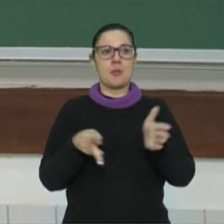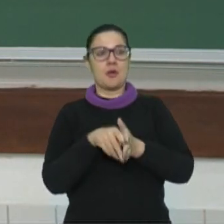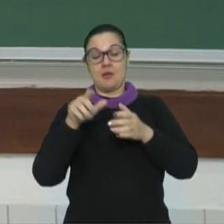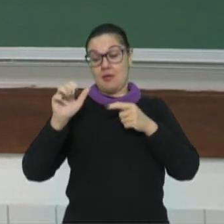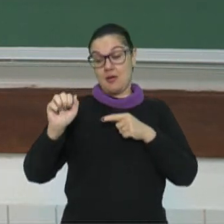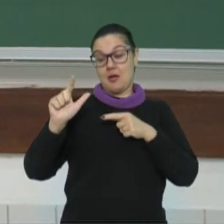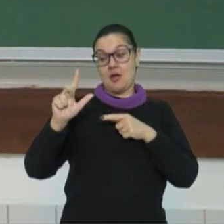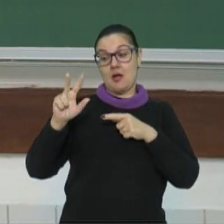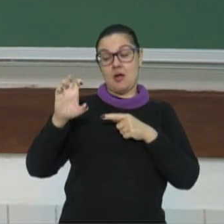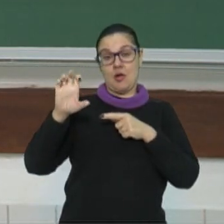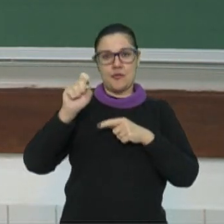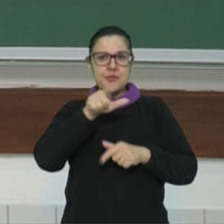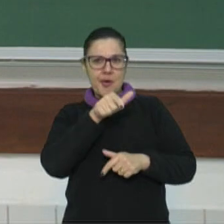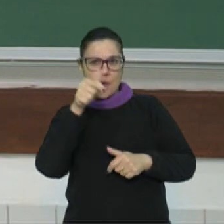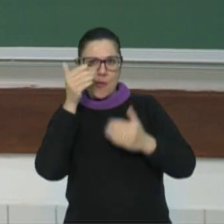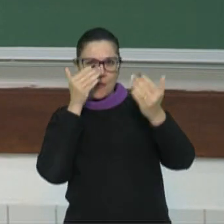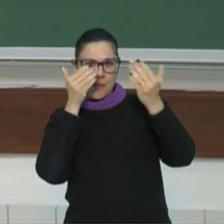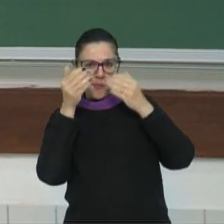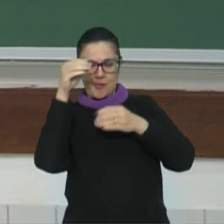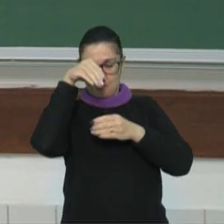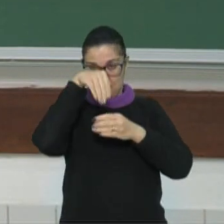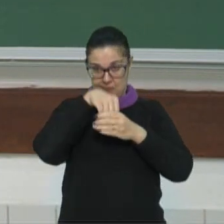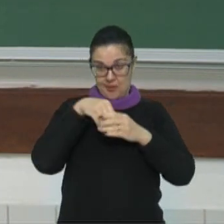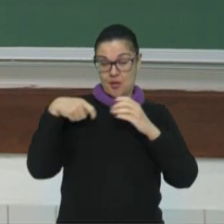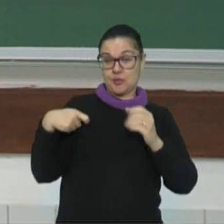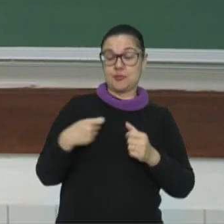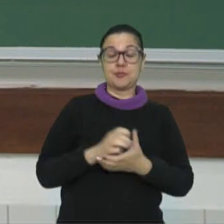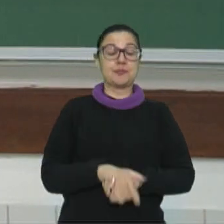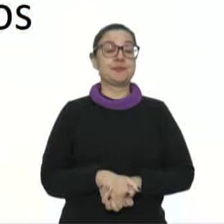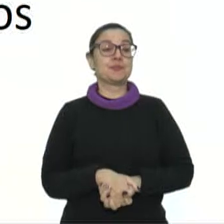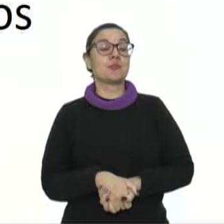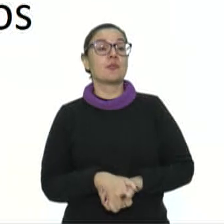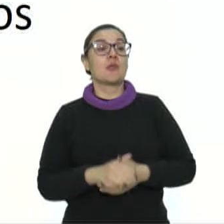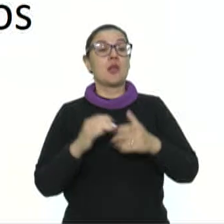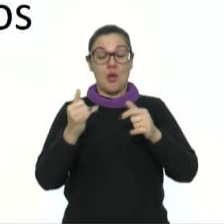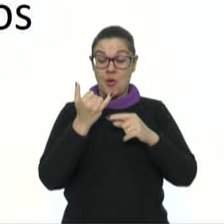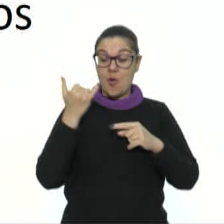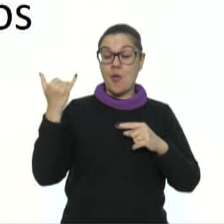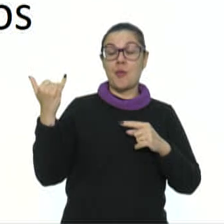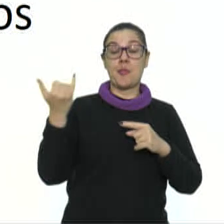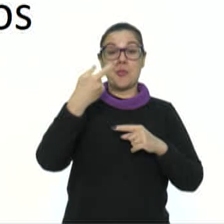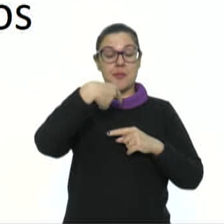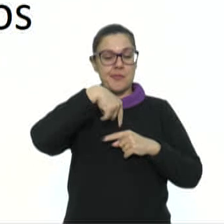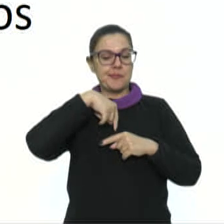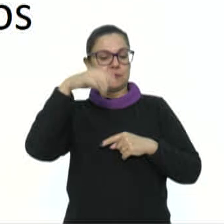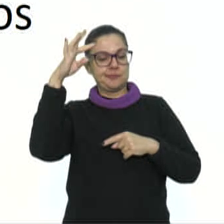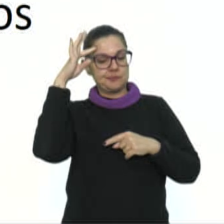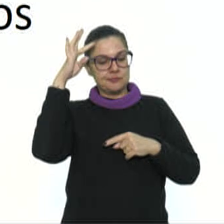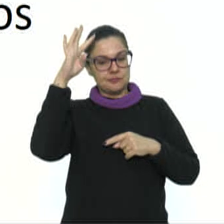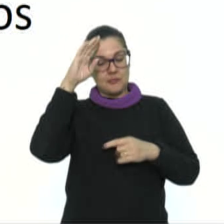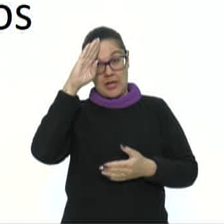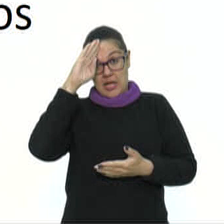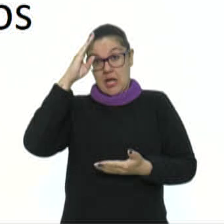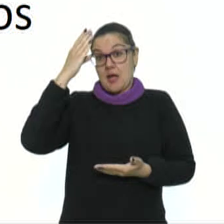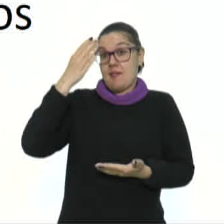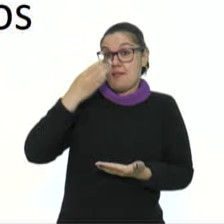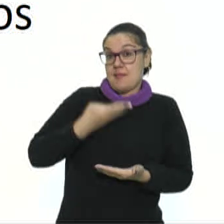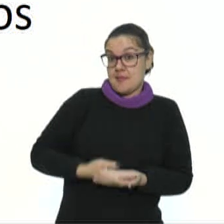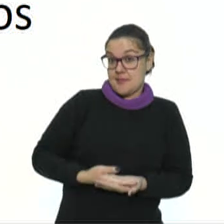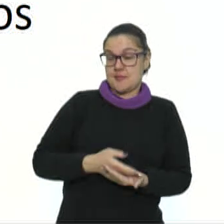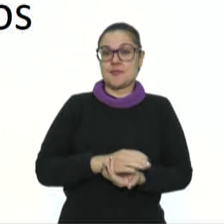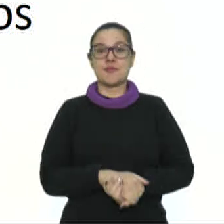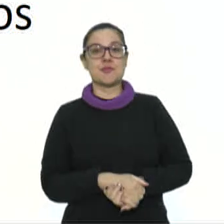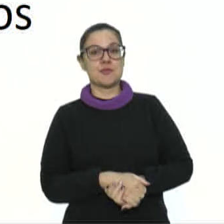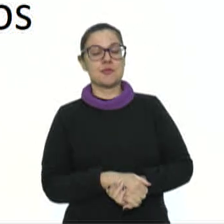a outra terapeuta que a gente viu que está dentro da reportagem, é importante que o indivíduo reflita sobre as crenças, aquilo que ele acredita,